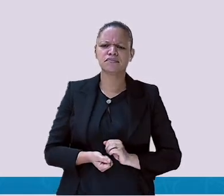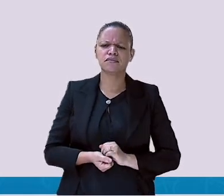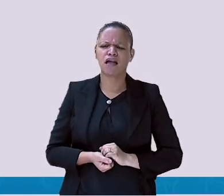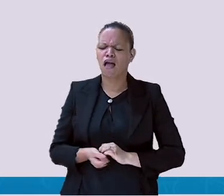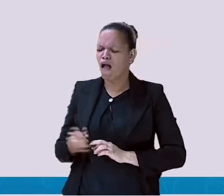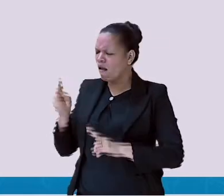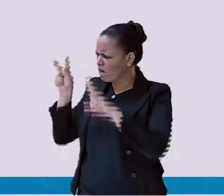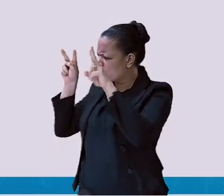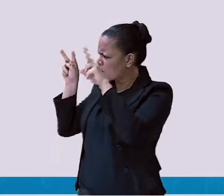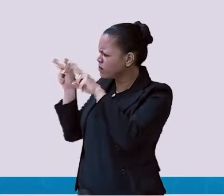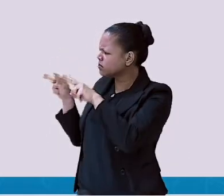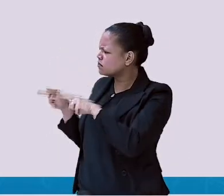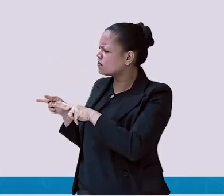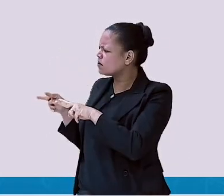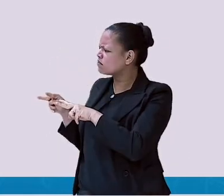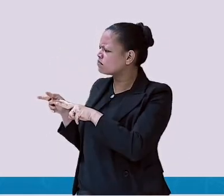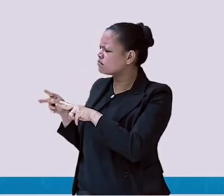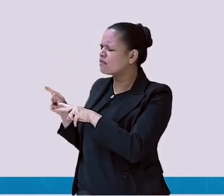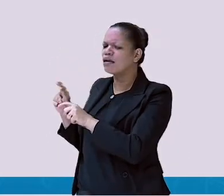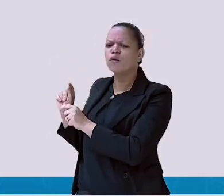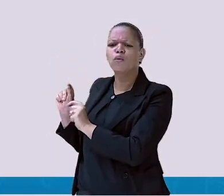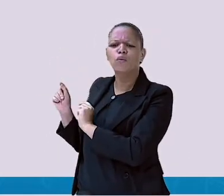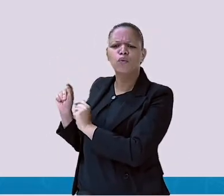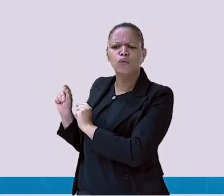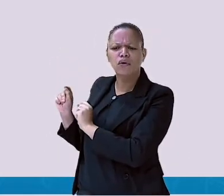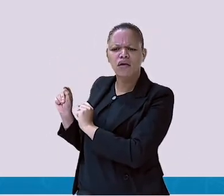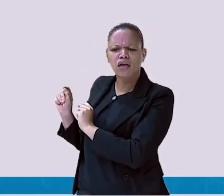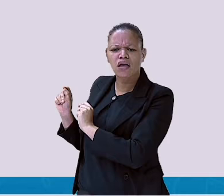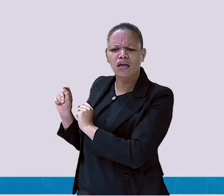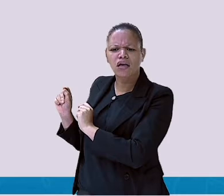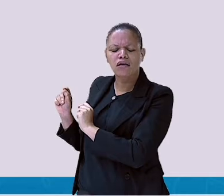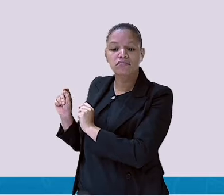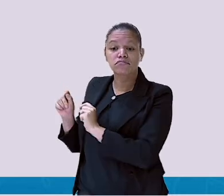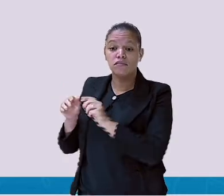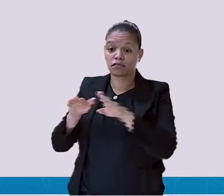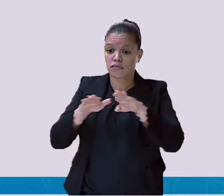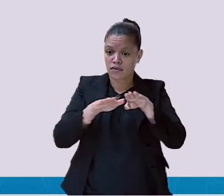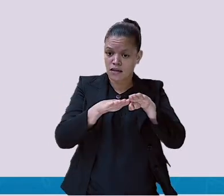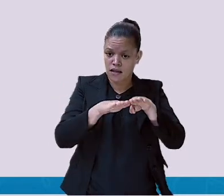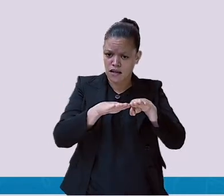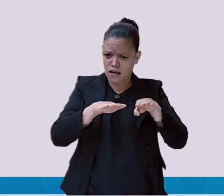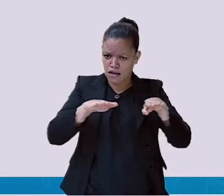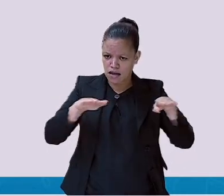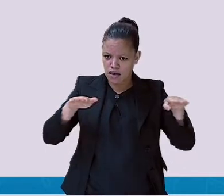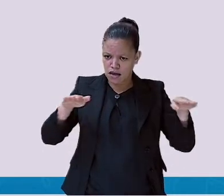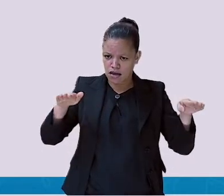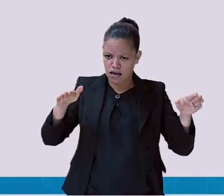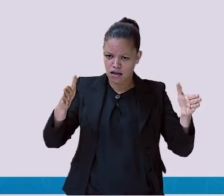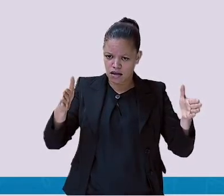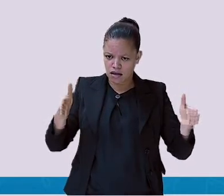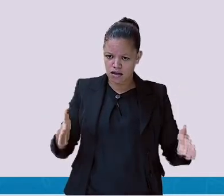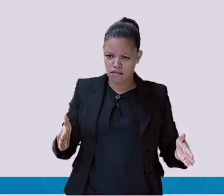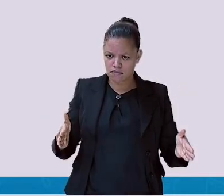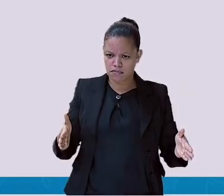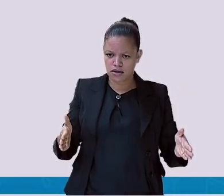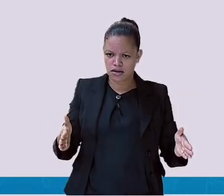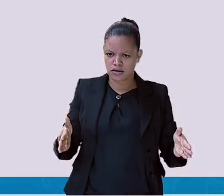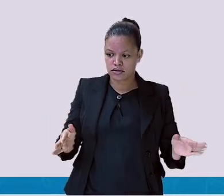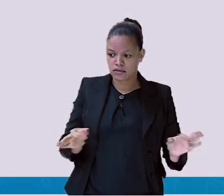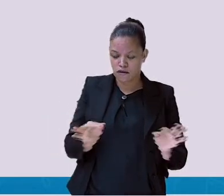vendo aqui que a mesa ela foi medida em palmos, que é uma medida